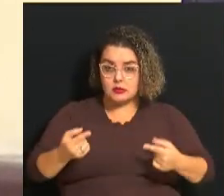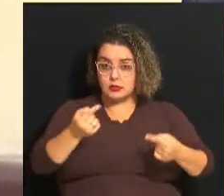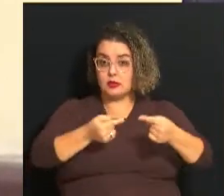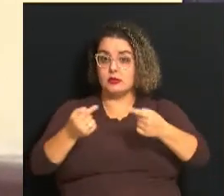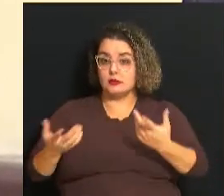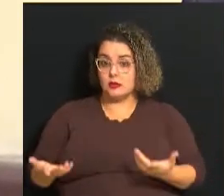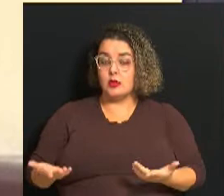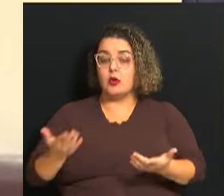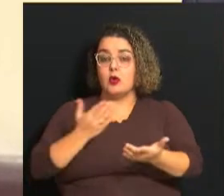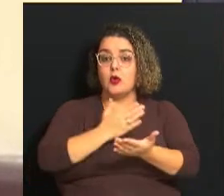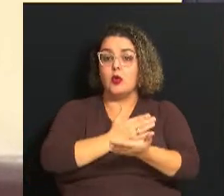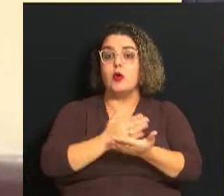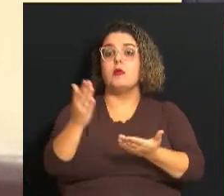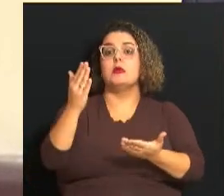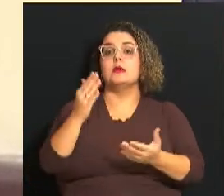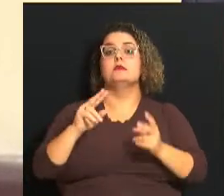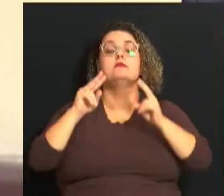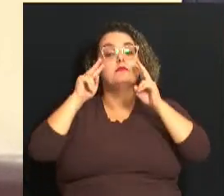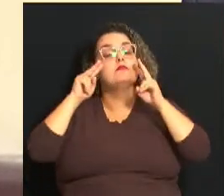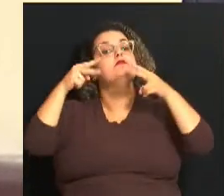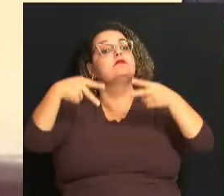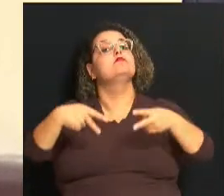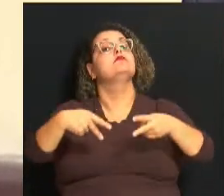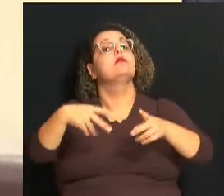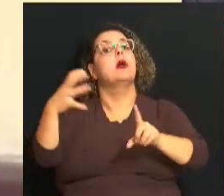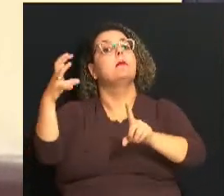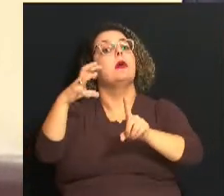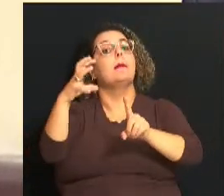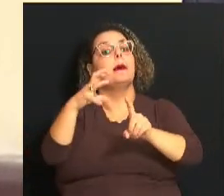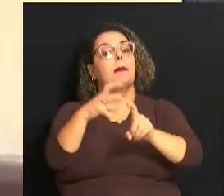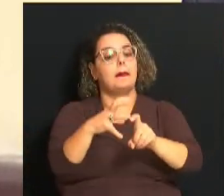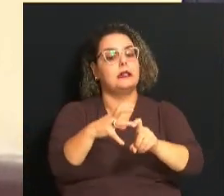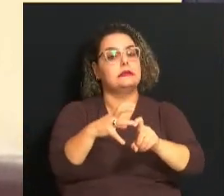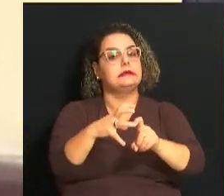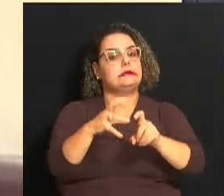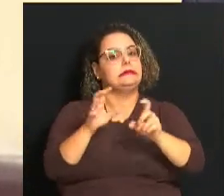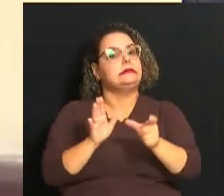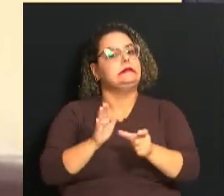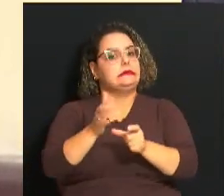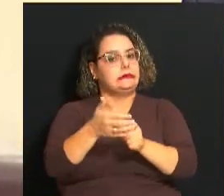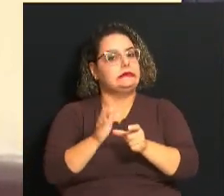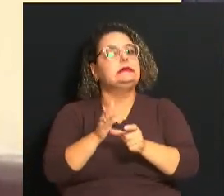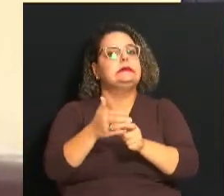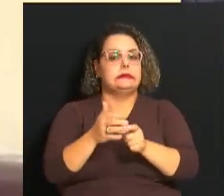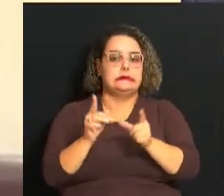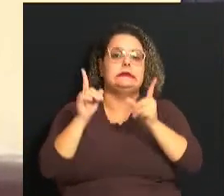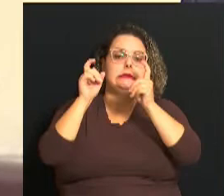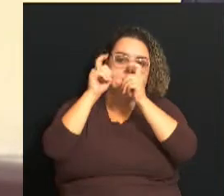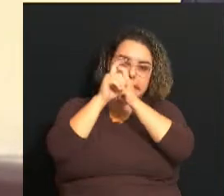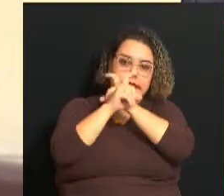começamos com reconhecimento de que o assédio moral um termo complexo e de